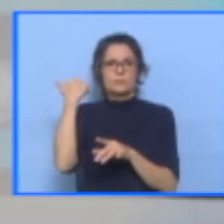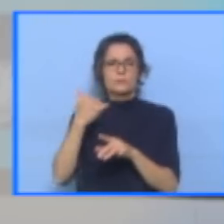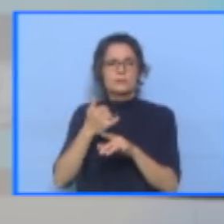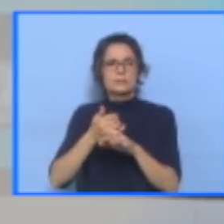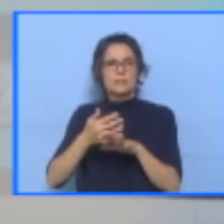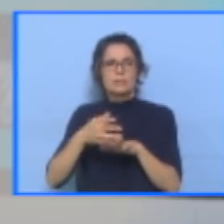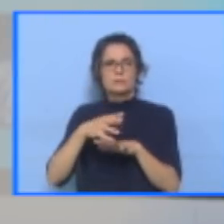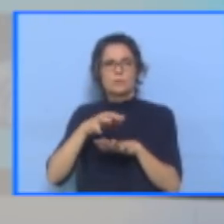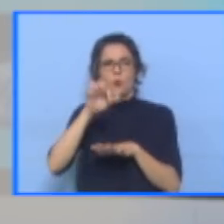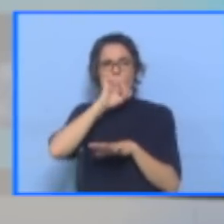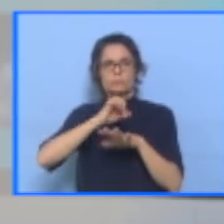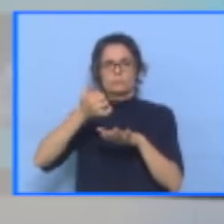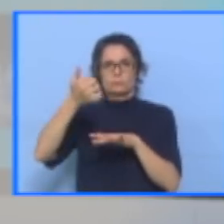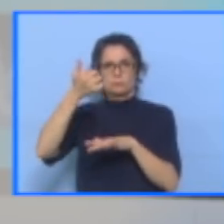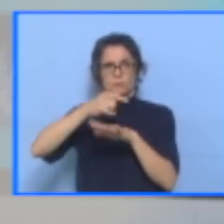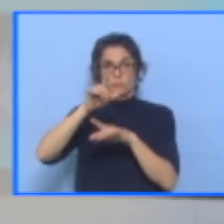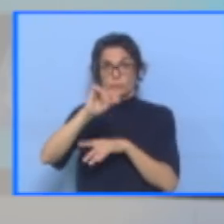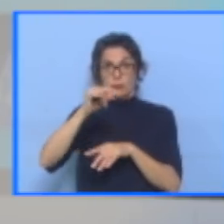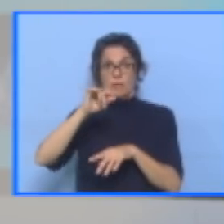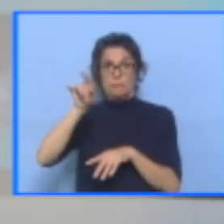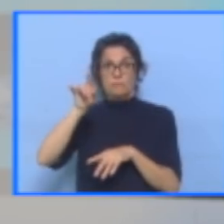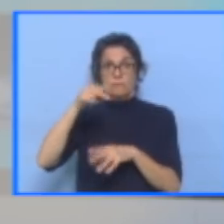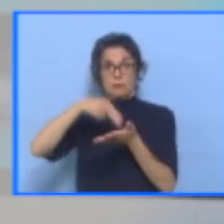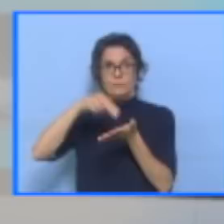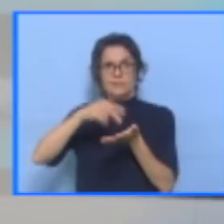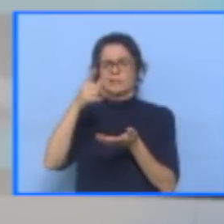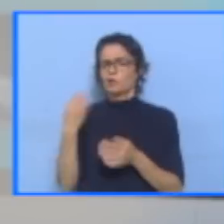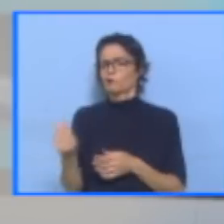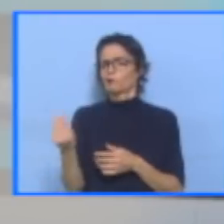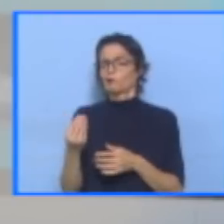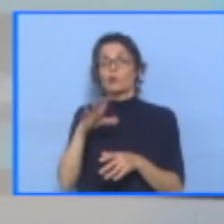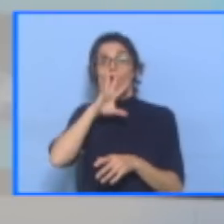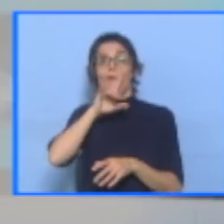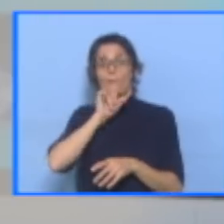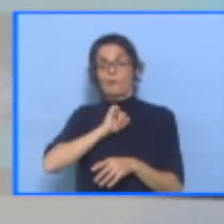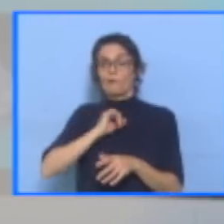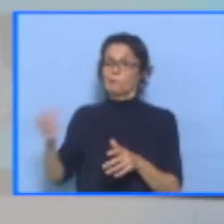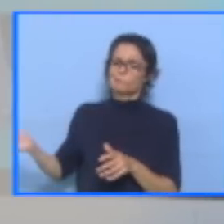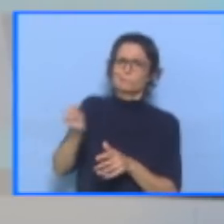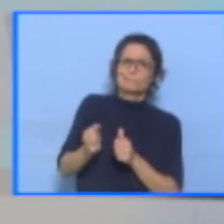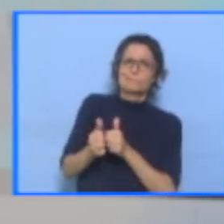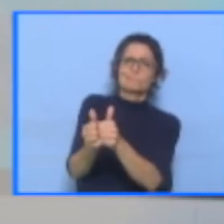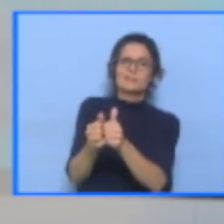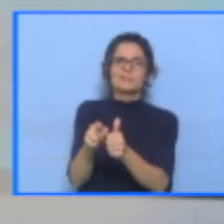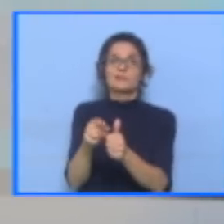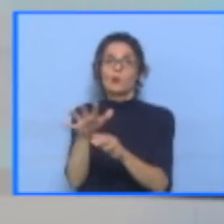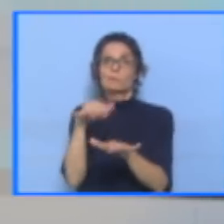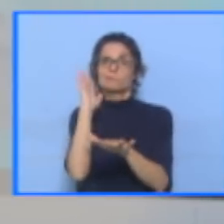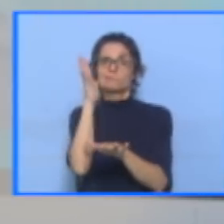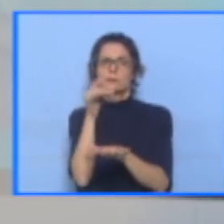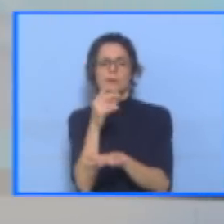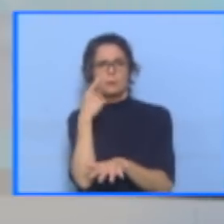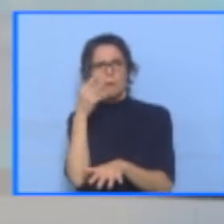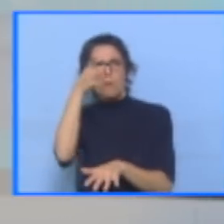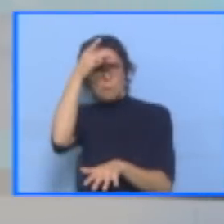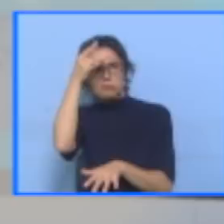então da Igreja Portuguesa. Eu era jovem, mas a minha mãe levou-me a essas conferências e, curiosamente, foi isso que ficou na minha mente quando nós tivemos que arranjar um